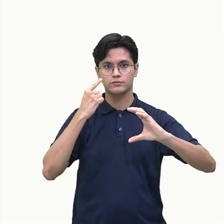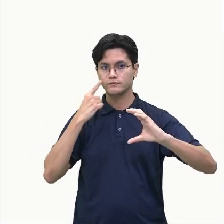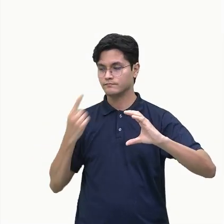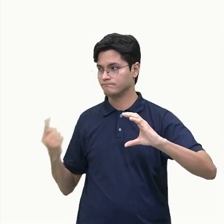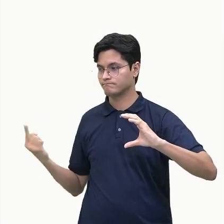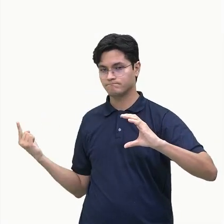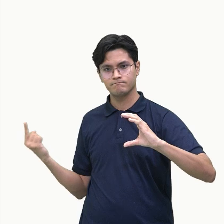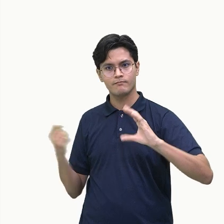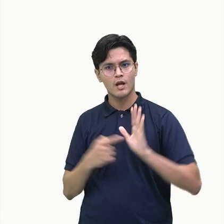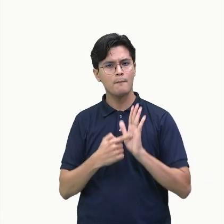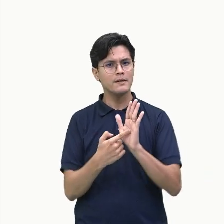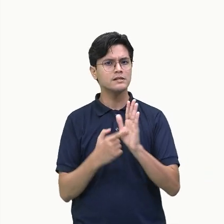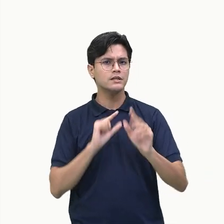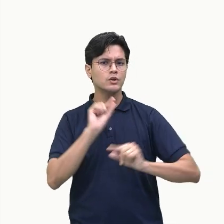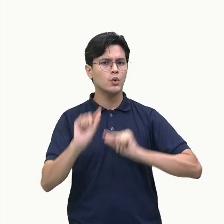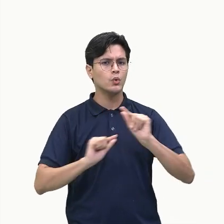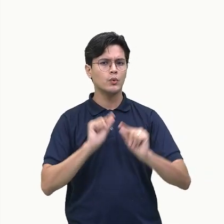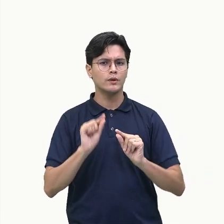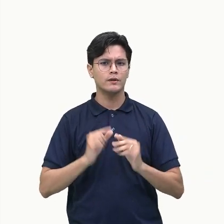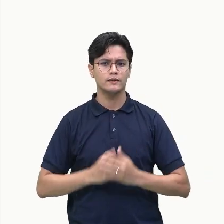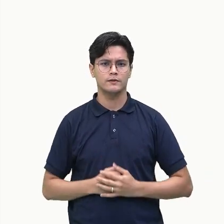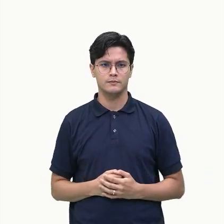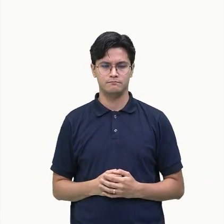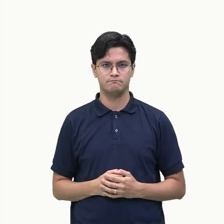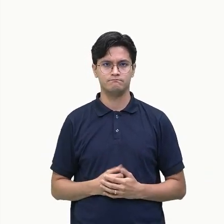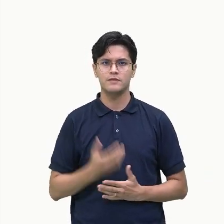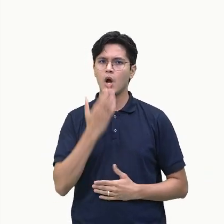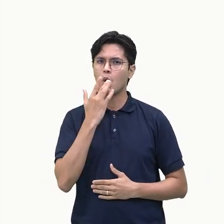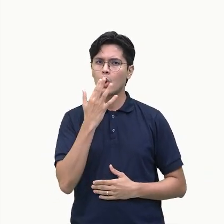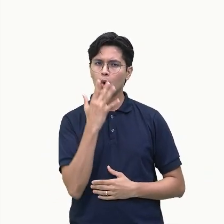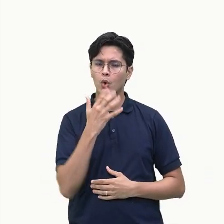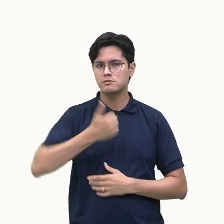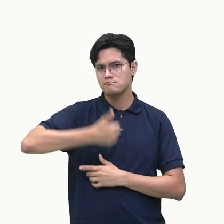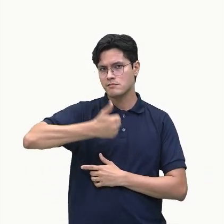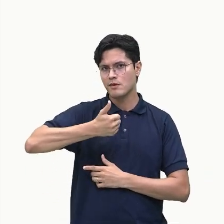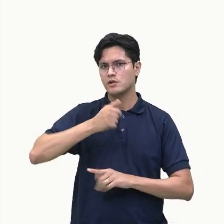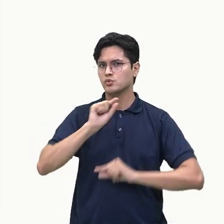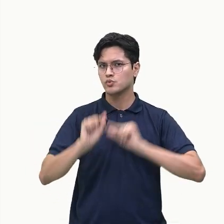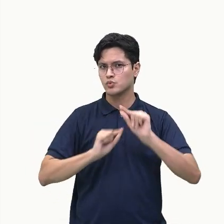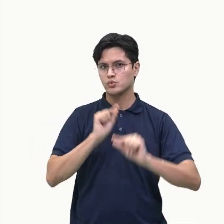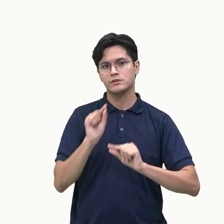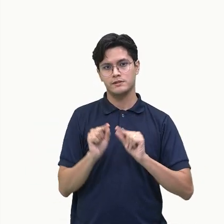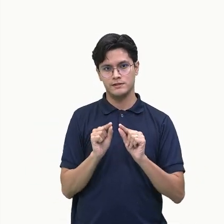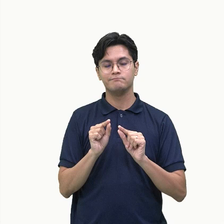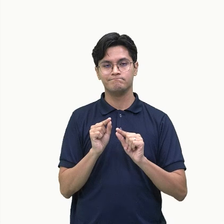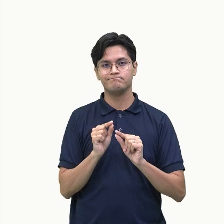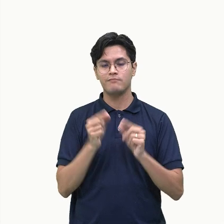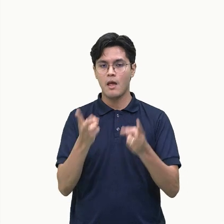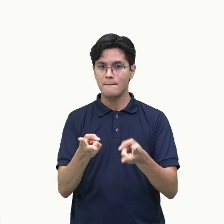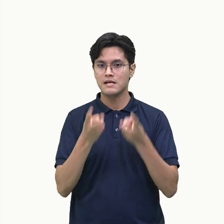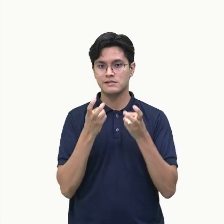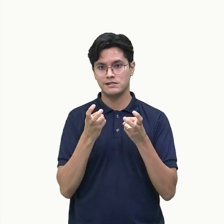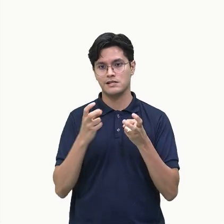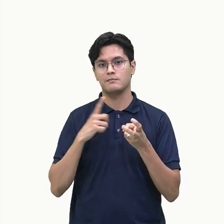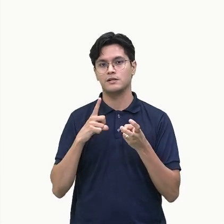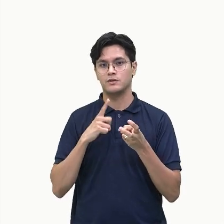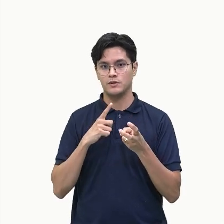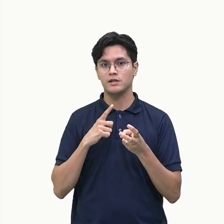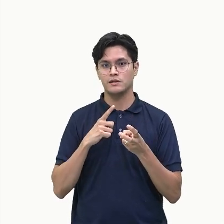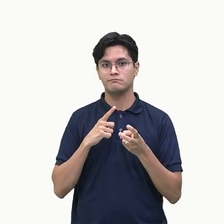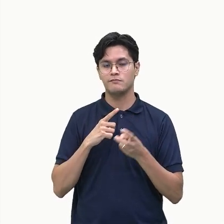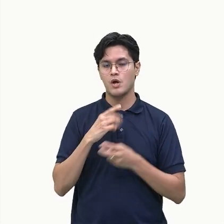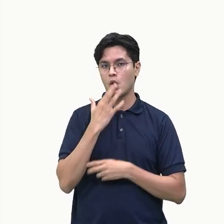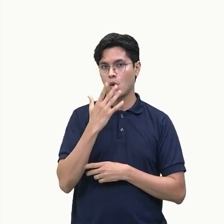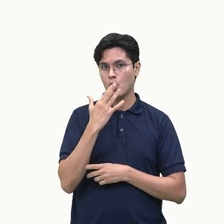estar apresentando para vocês o que são as cores primárias. Ora, logo aqui em cima nós temos sobre o que é as